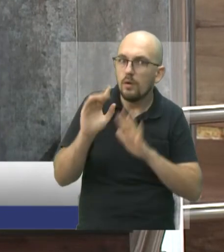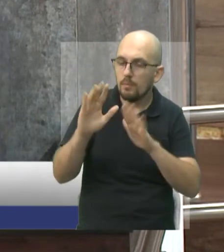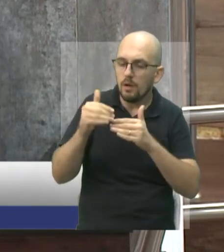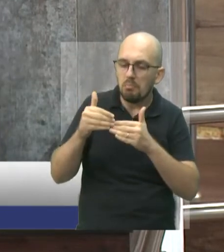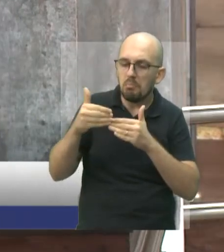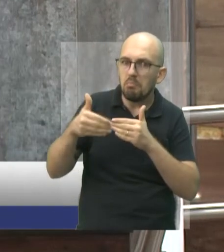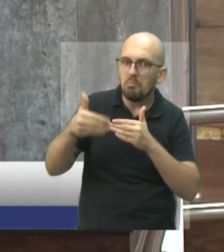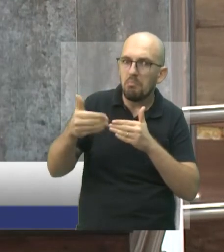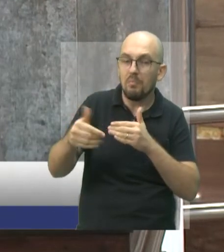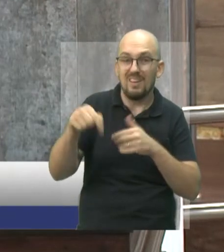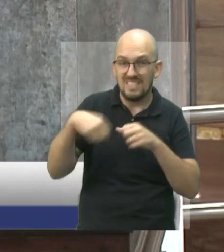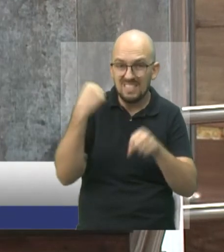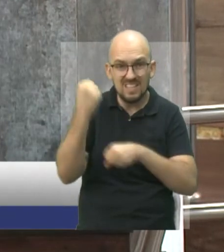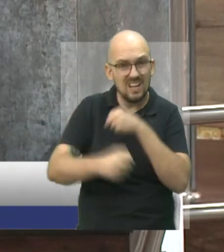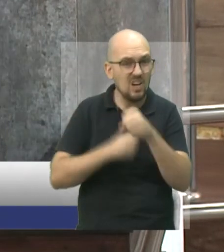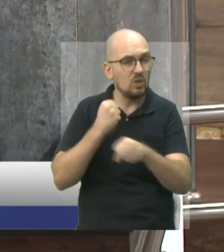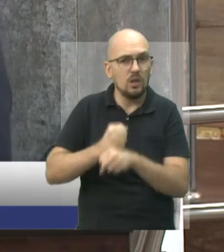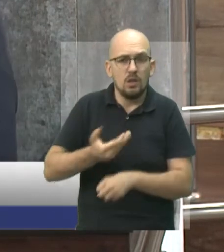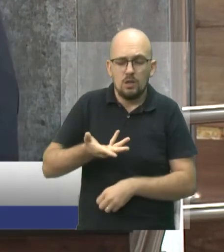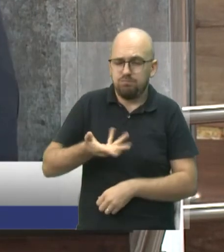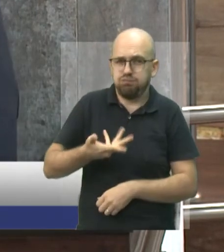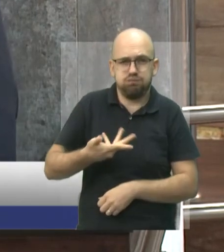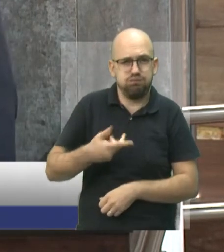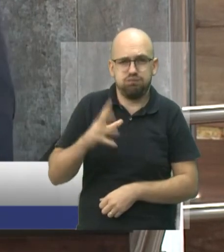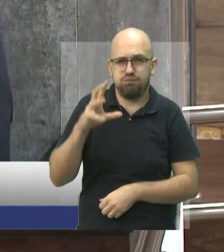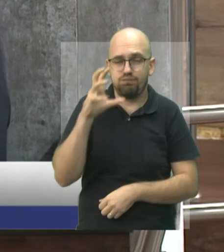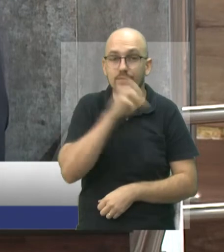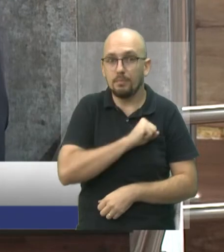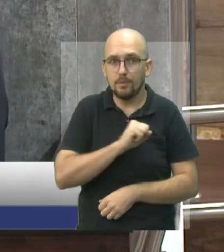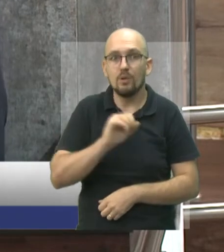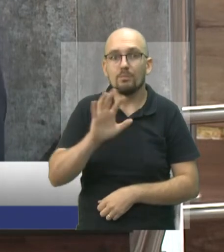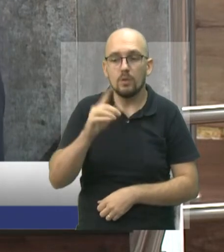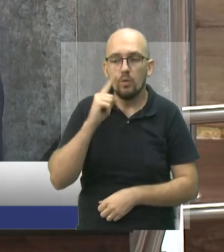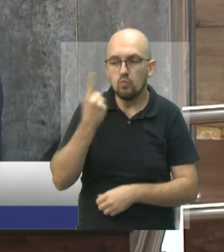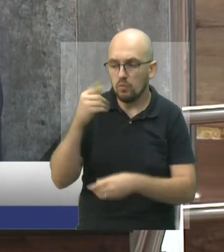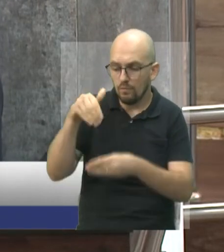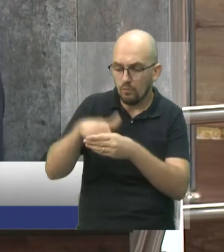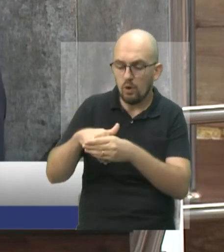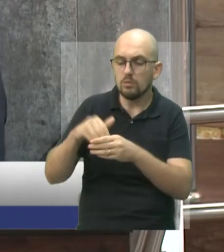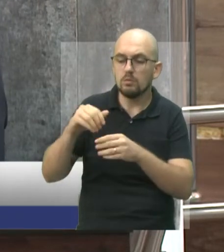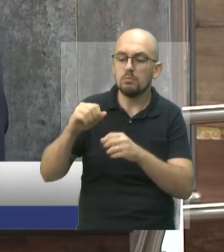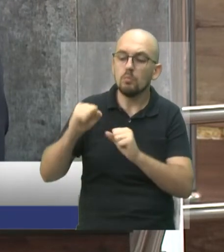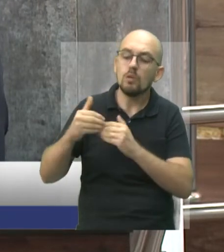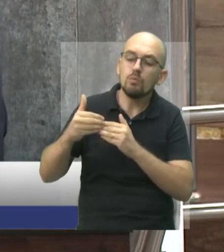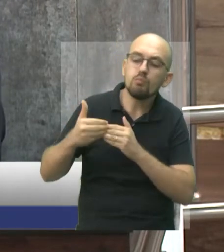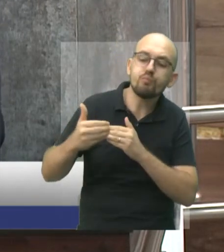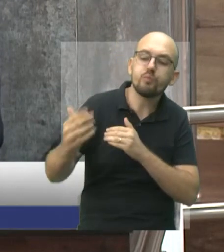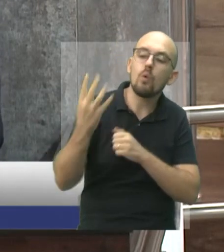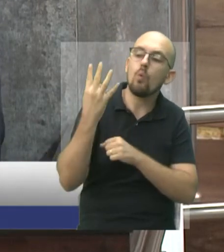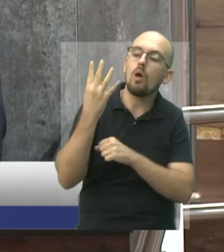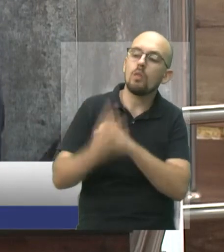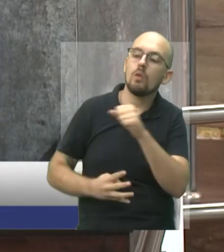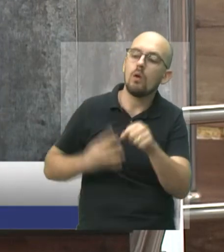mais esse ano que foi mais curto ainda, e que vai definir os quatro futuros anos da cidade.